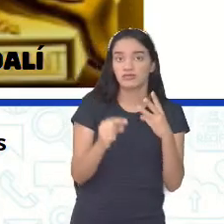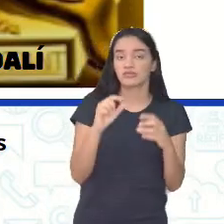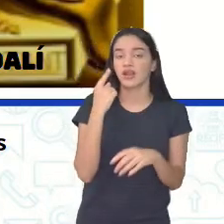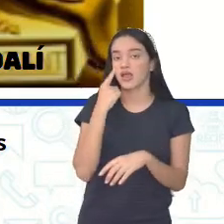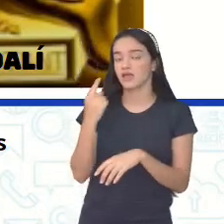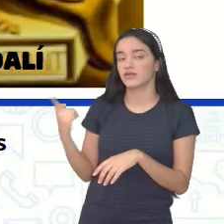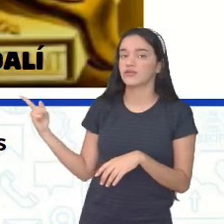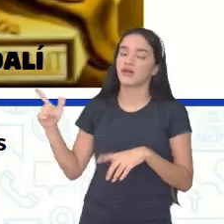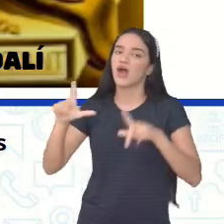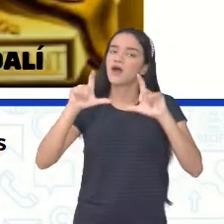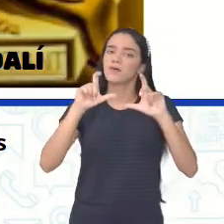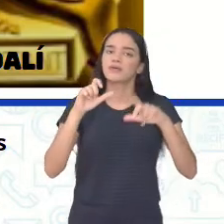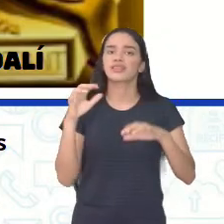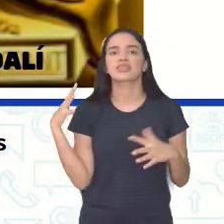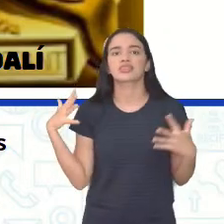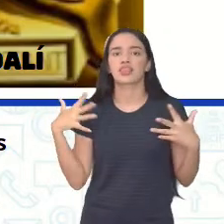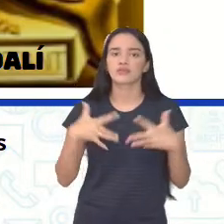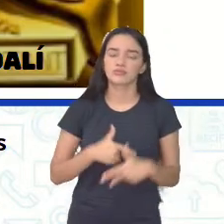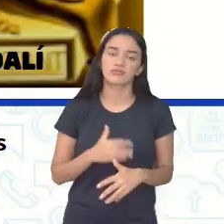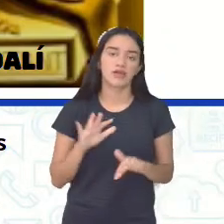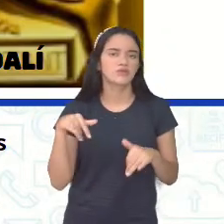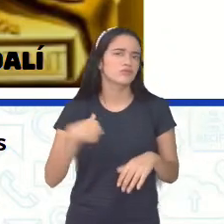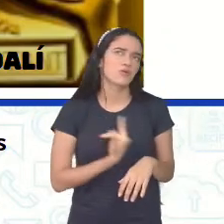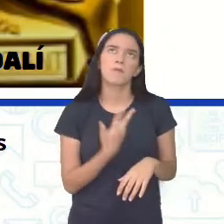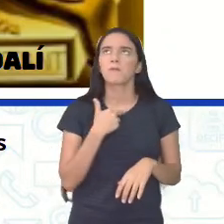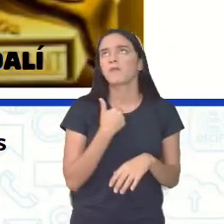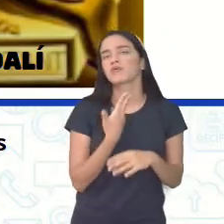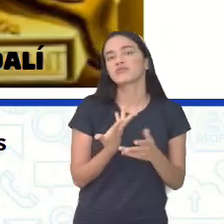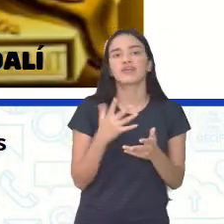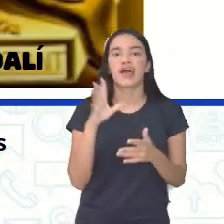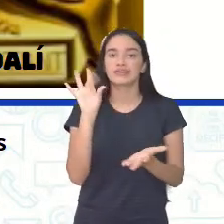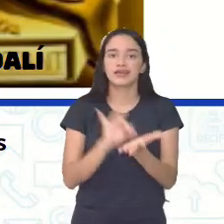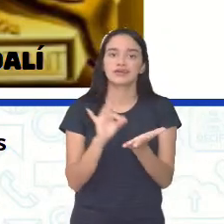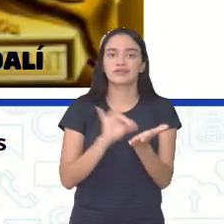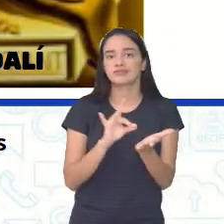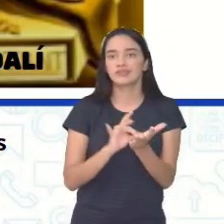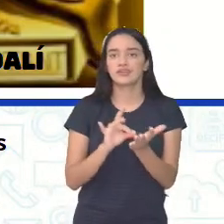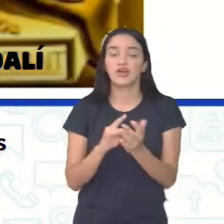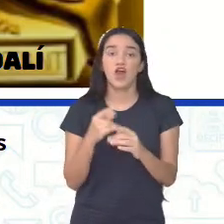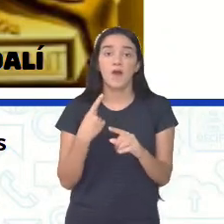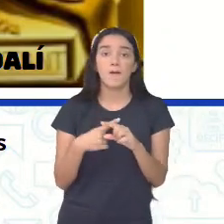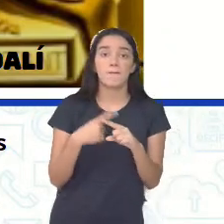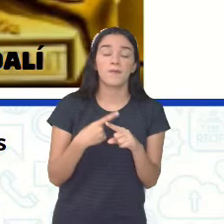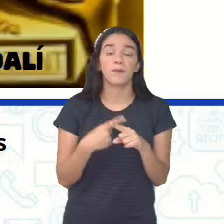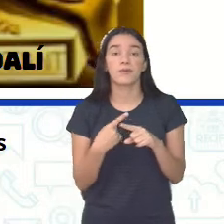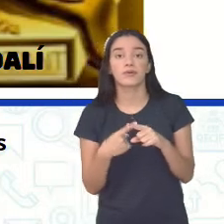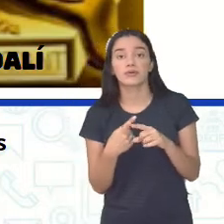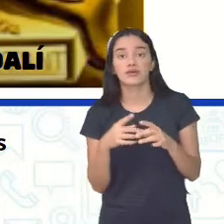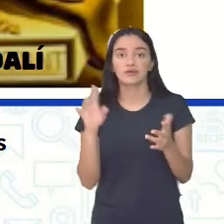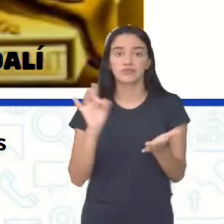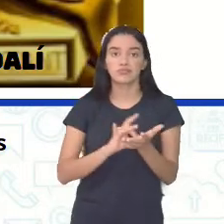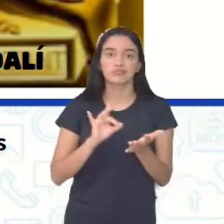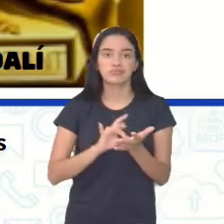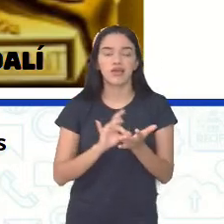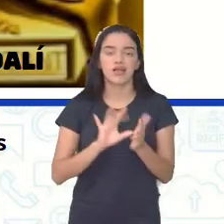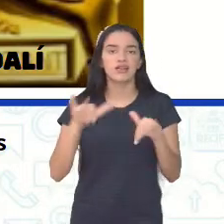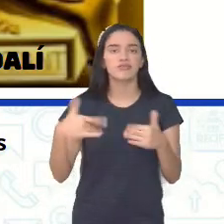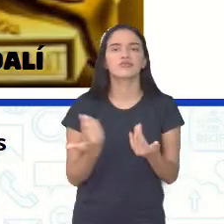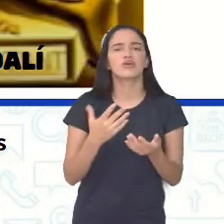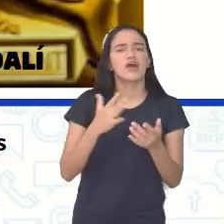porque desenvolveram-se. Foi a partir daí que se desenvolveram os gêneros de pintura, porque a pintura, ela